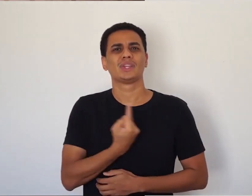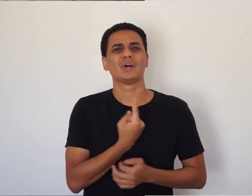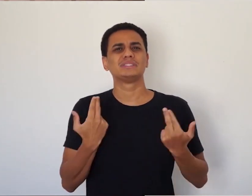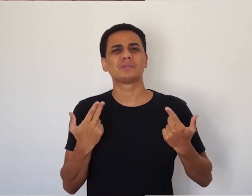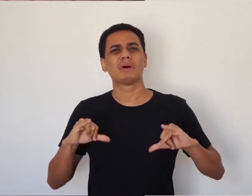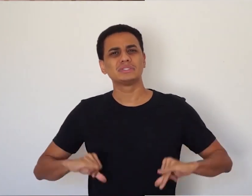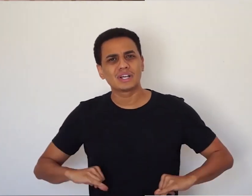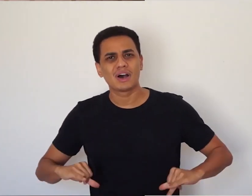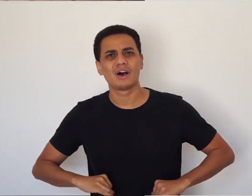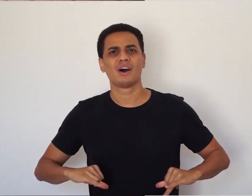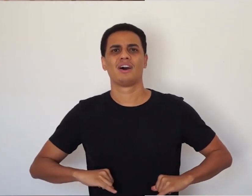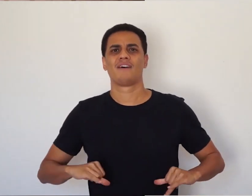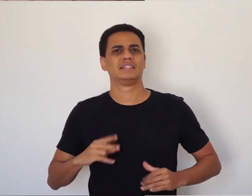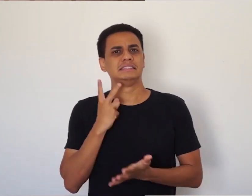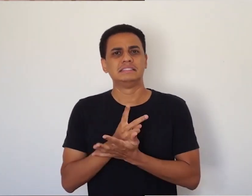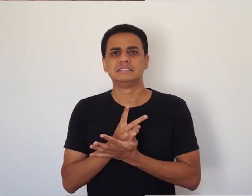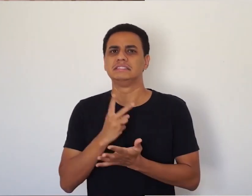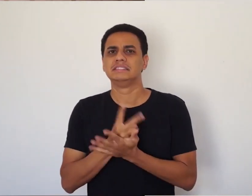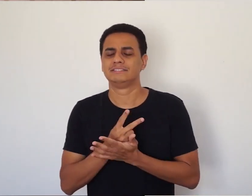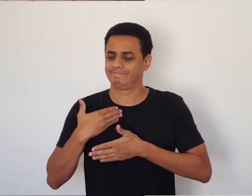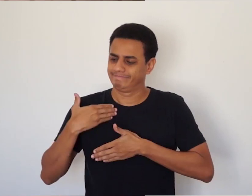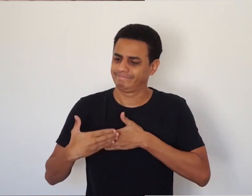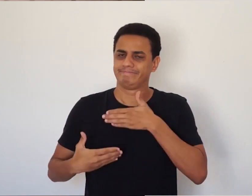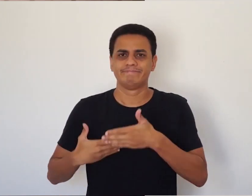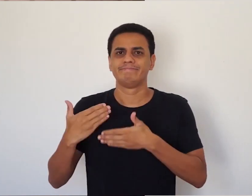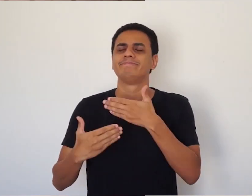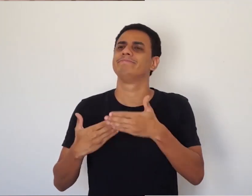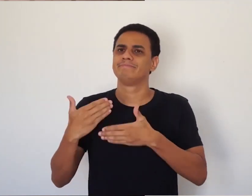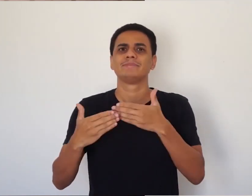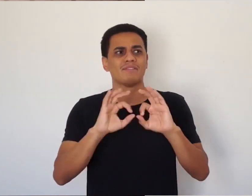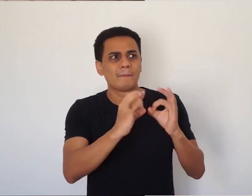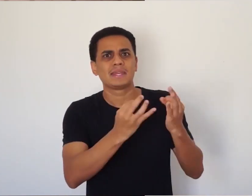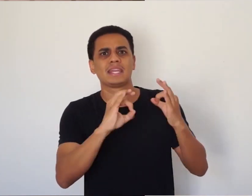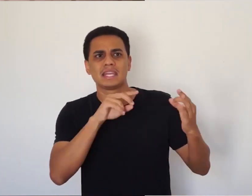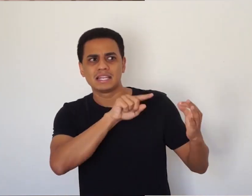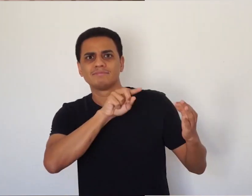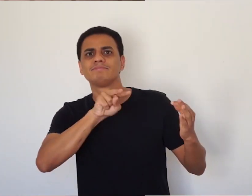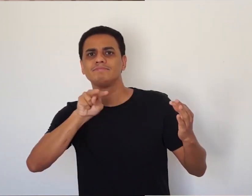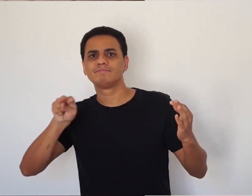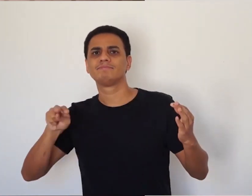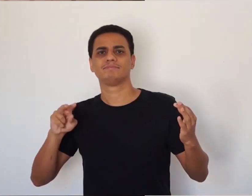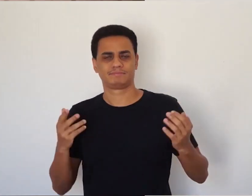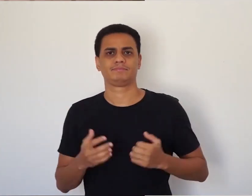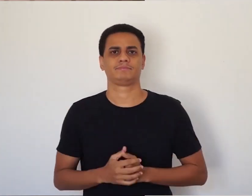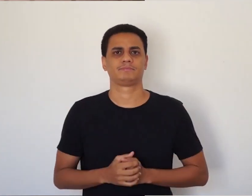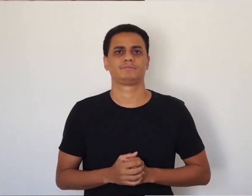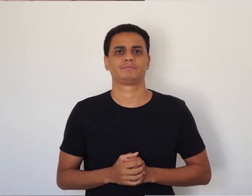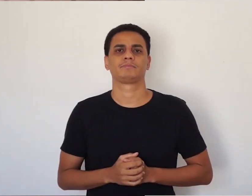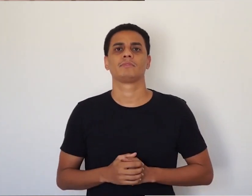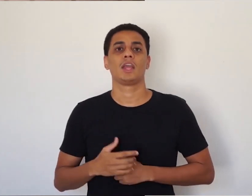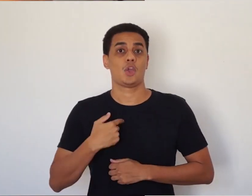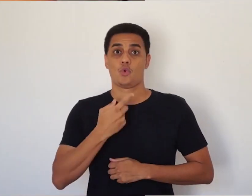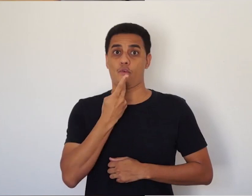nós, de passar por essa dor terrível que nós todos estamos já enfrentando e vendo tantas famílias